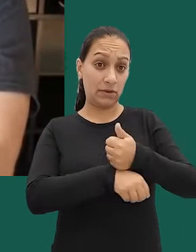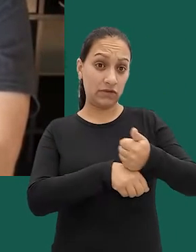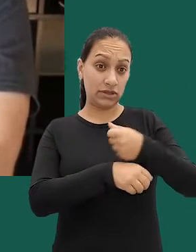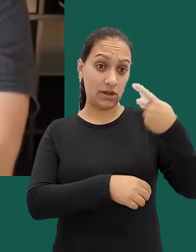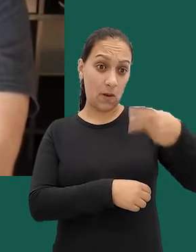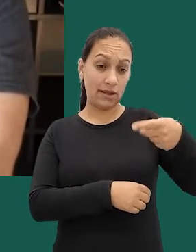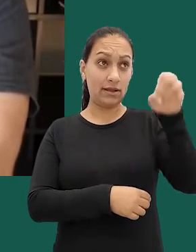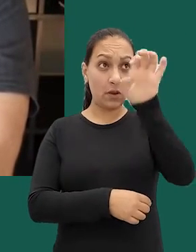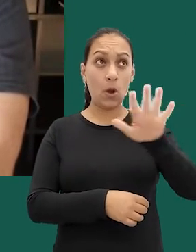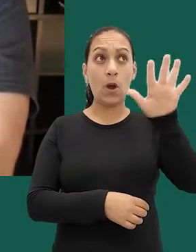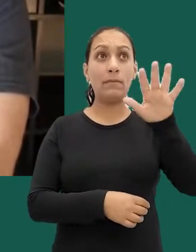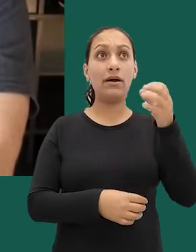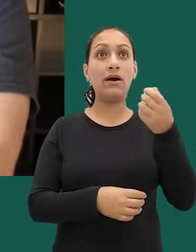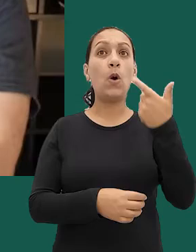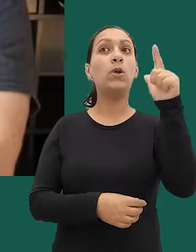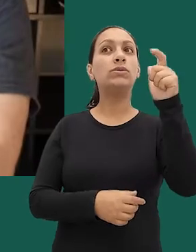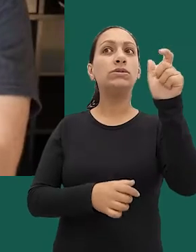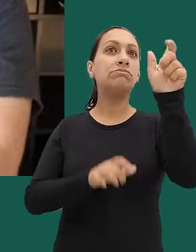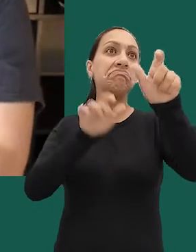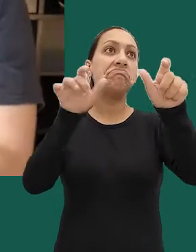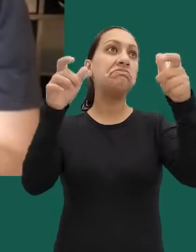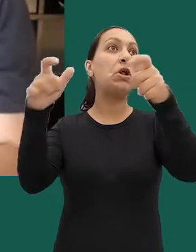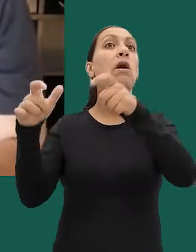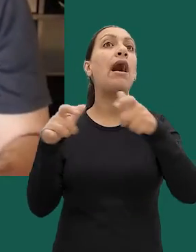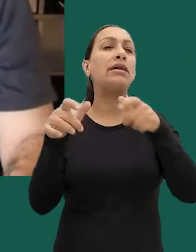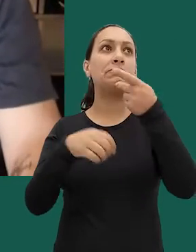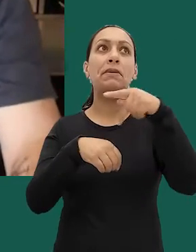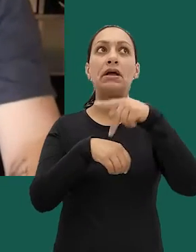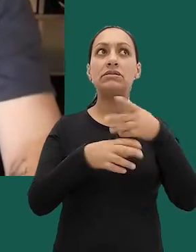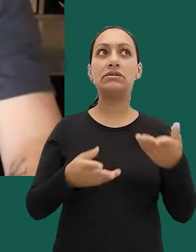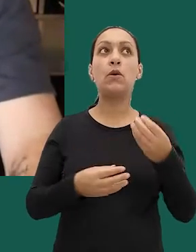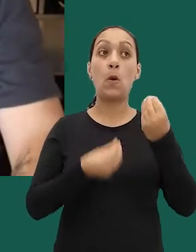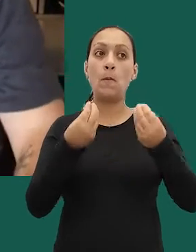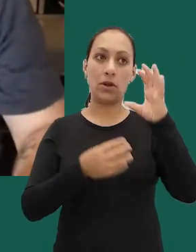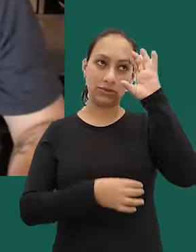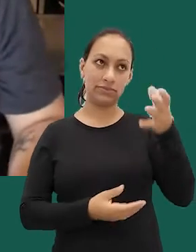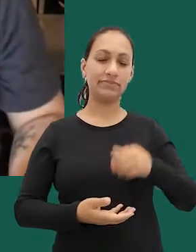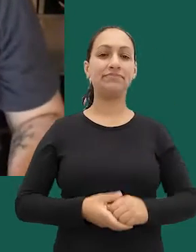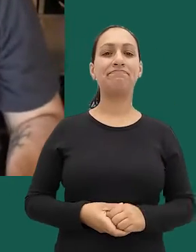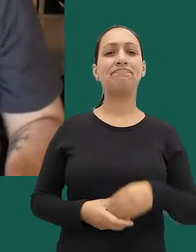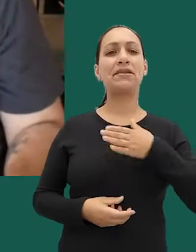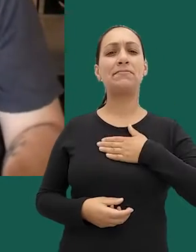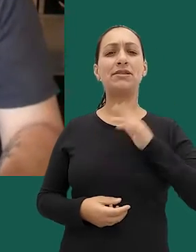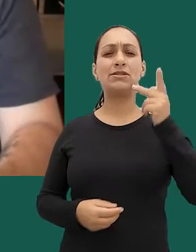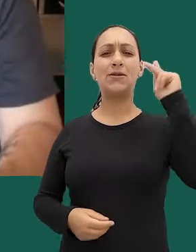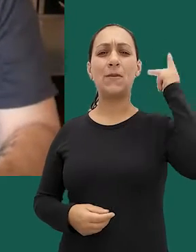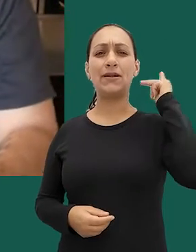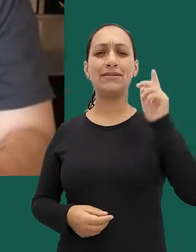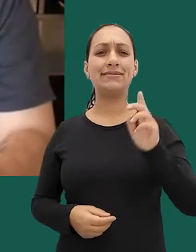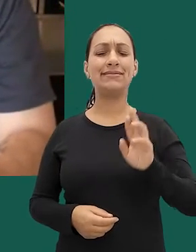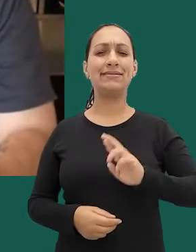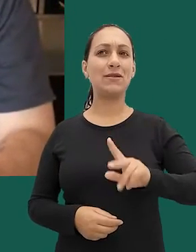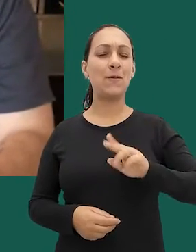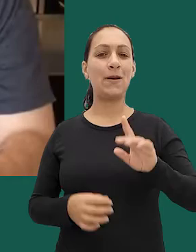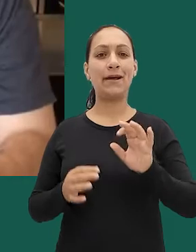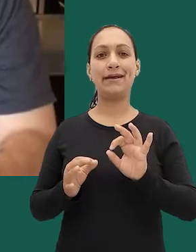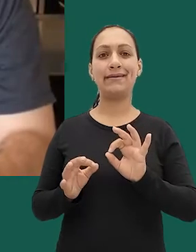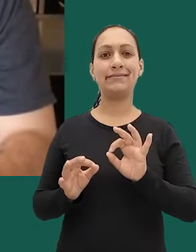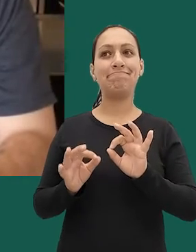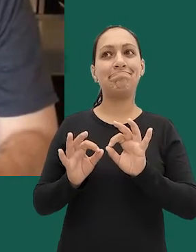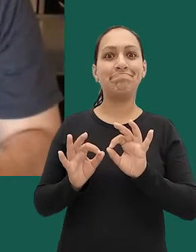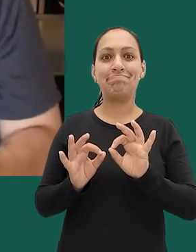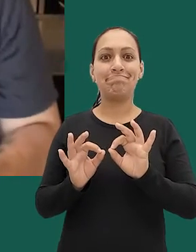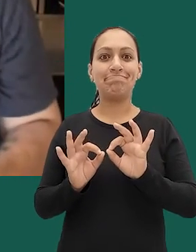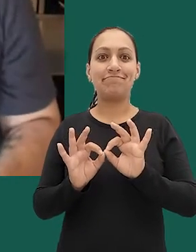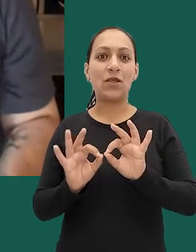como acabou acontecendo? Sim, a minha história foi bem não convencional, comparado com todo mundo que eu conheci nos